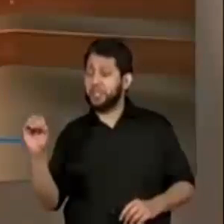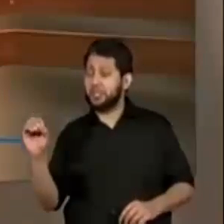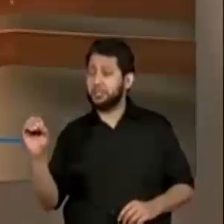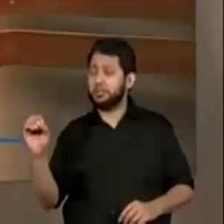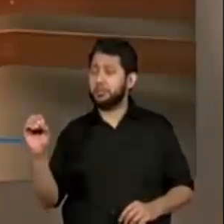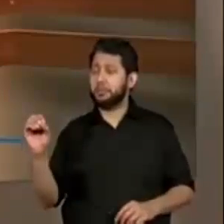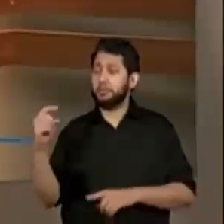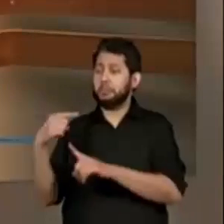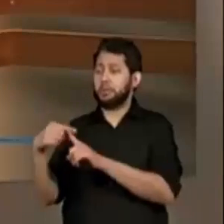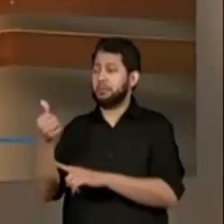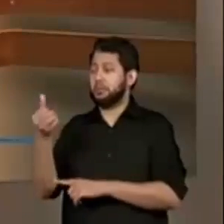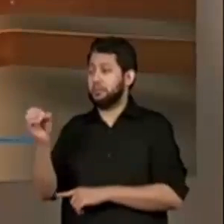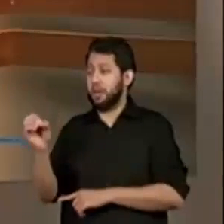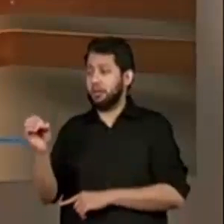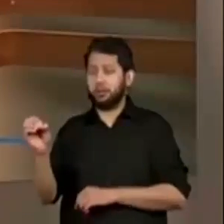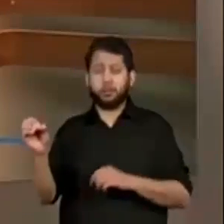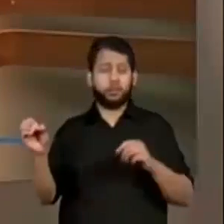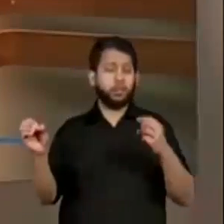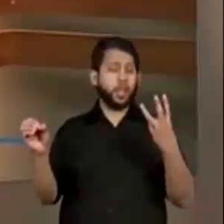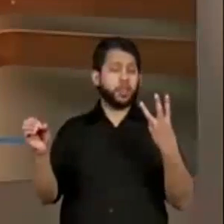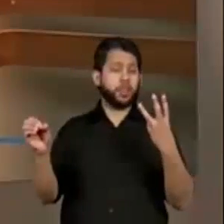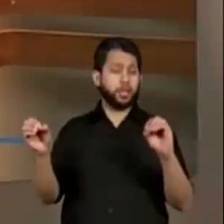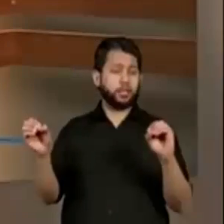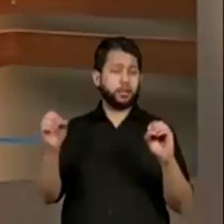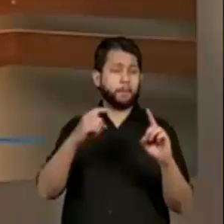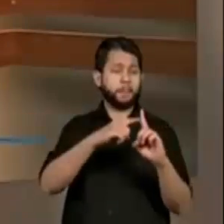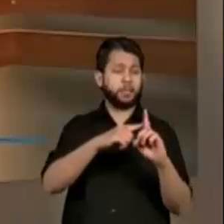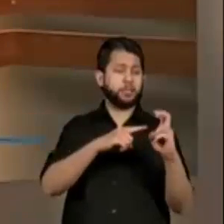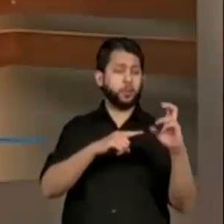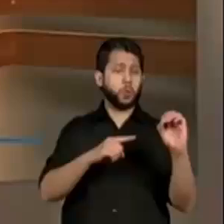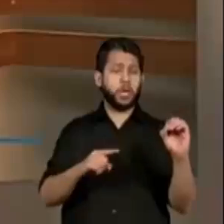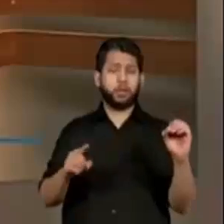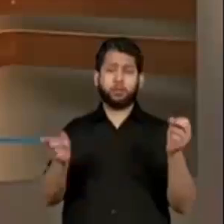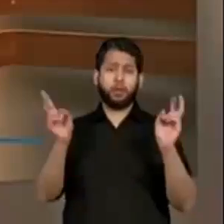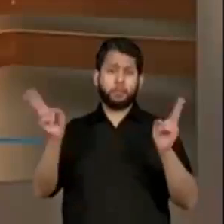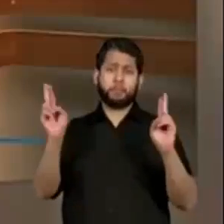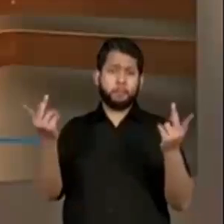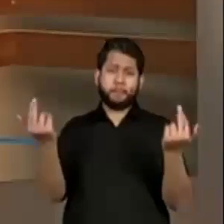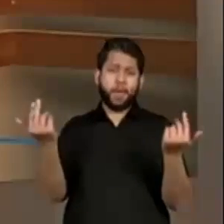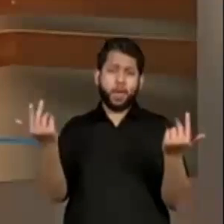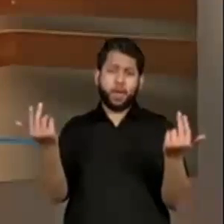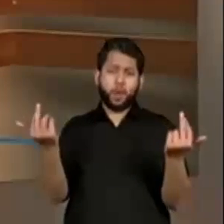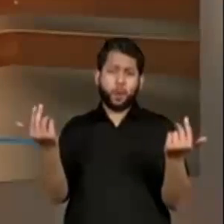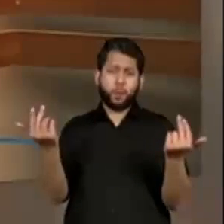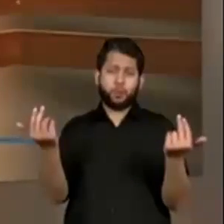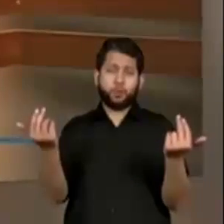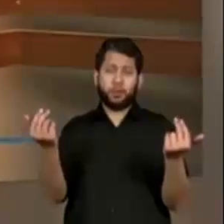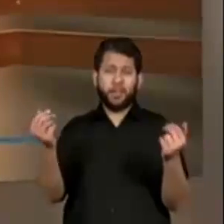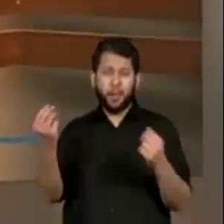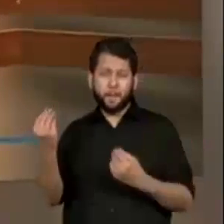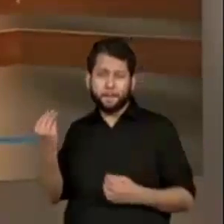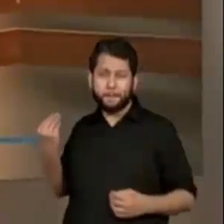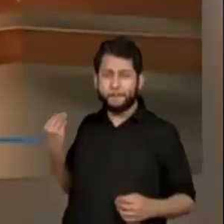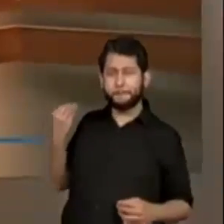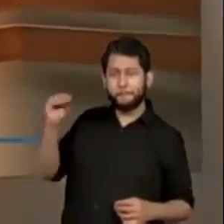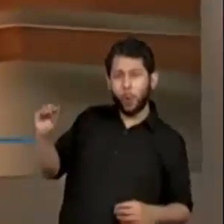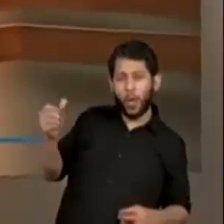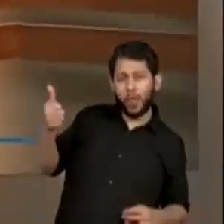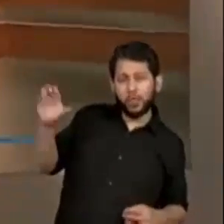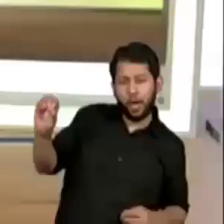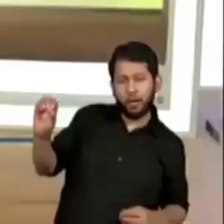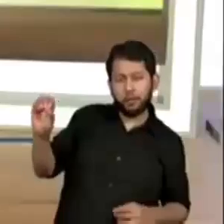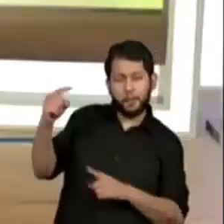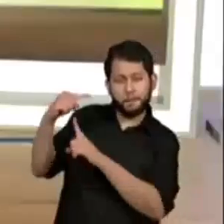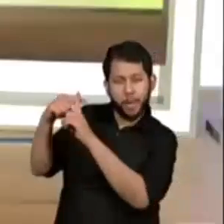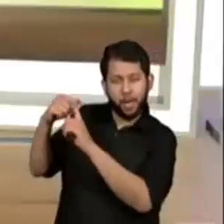em cada uma delas. E aí elas continuam sendo equivalentes. Certo? Tá, Pro, tô entendendo. Bora